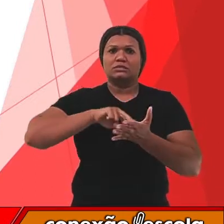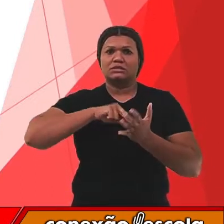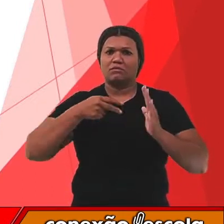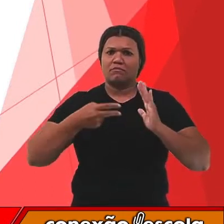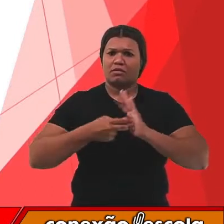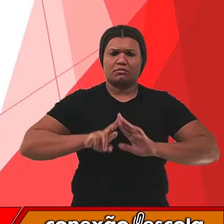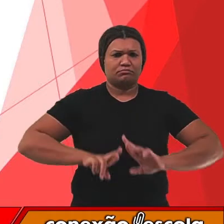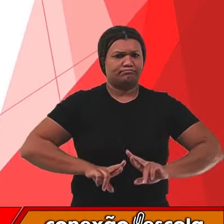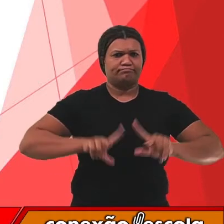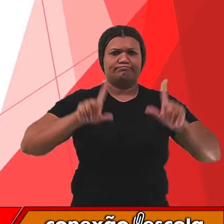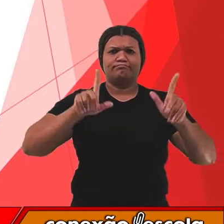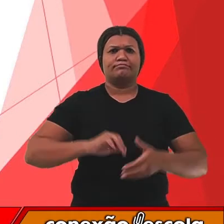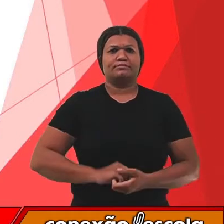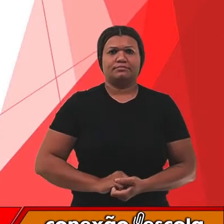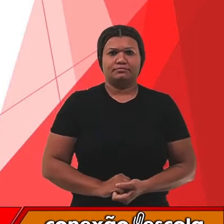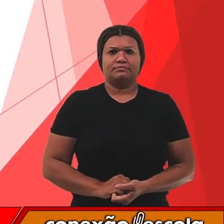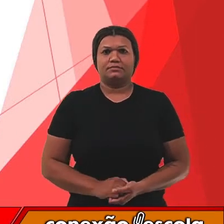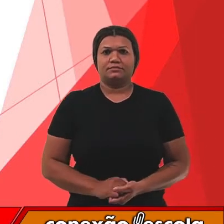novo.